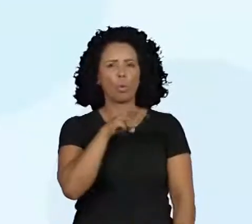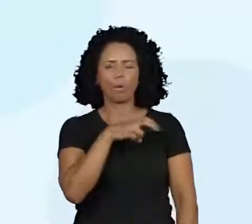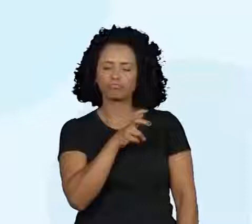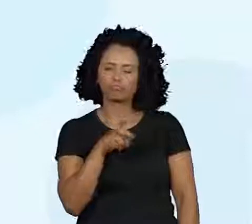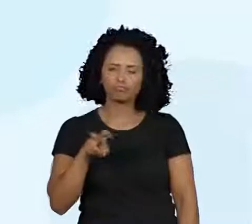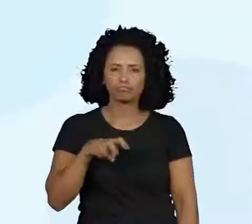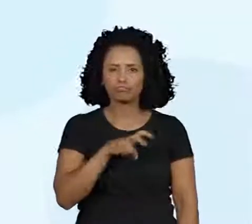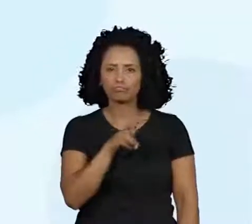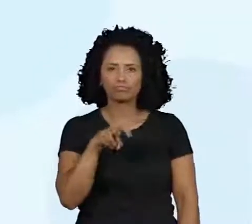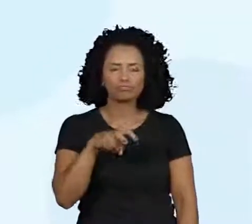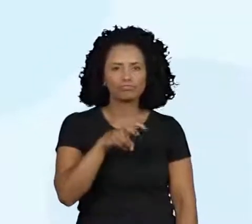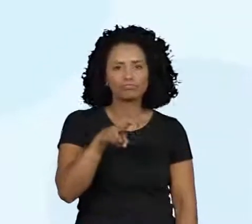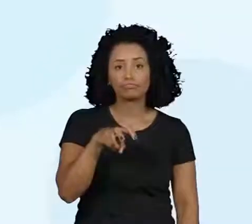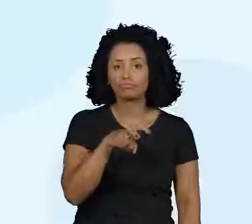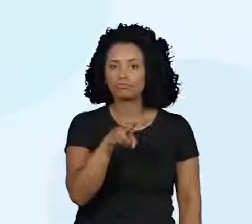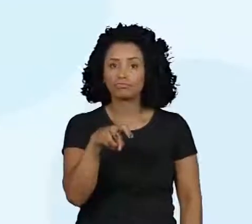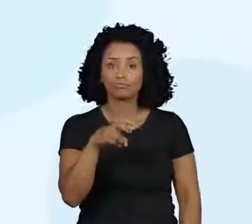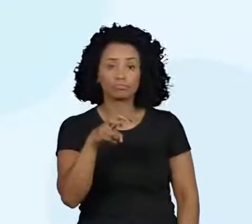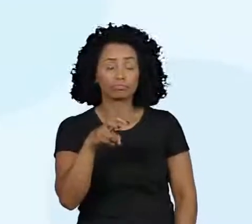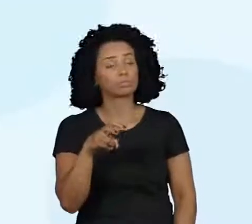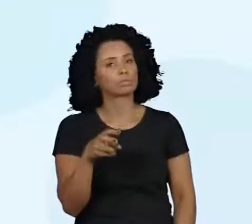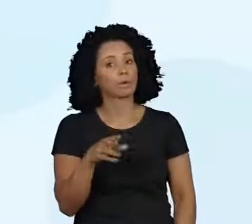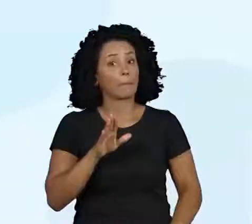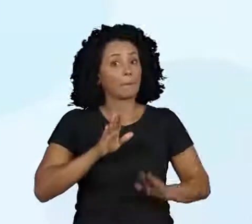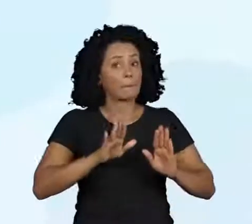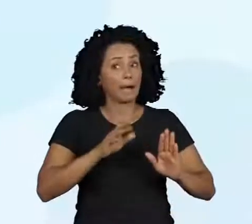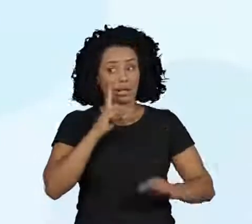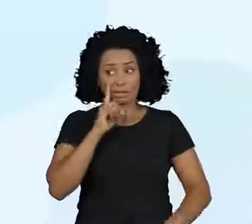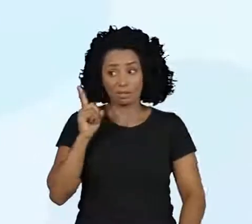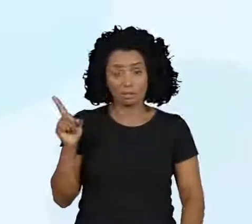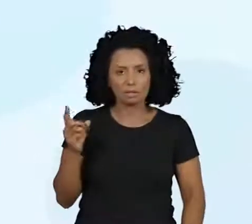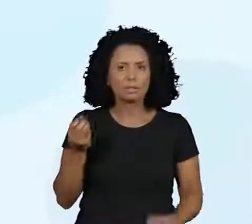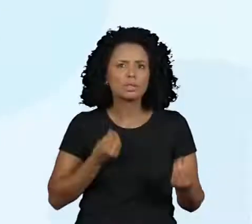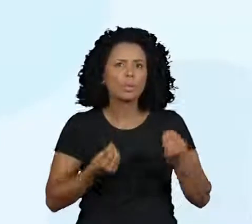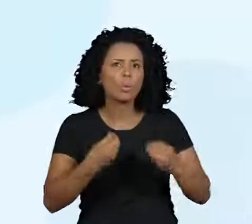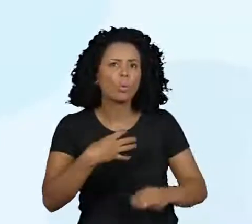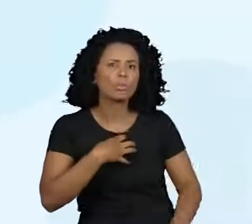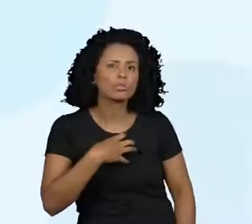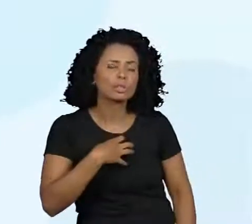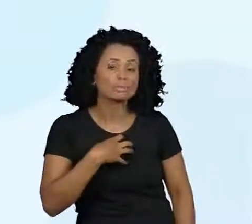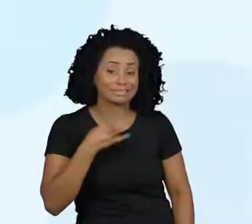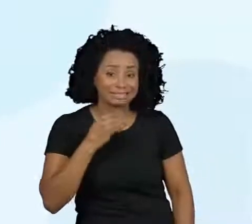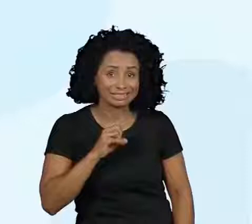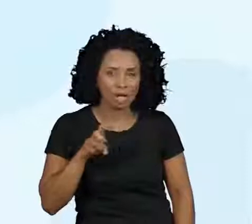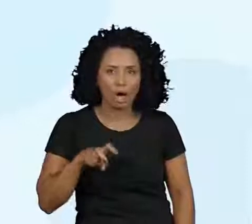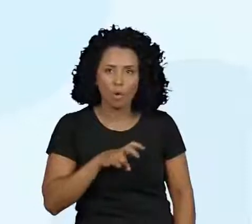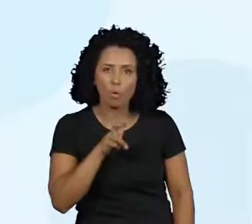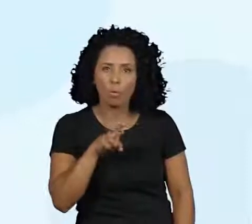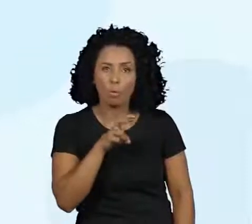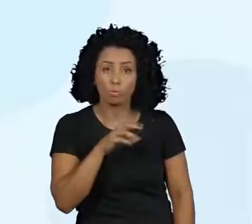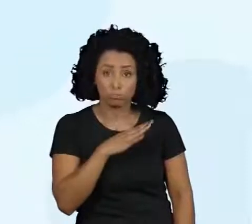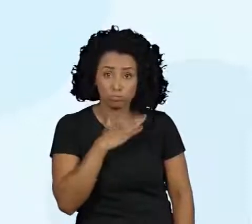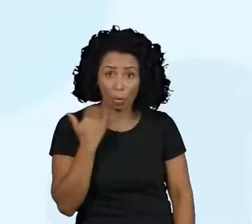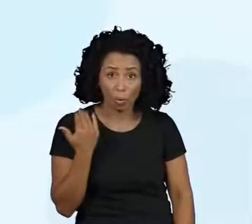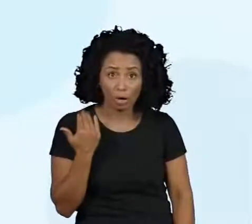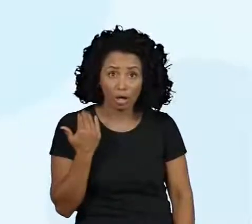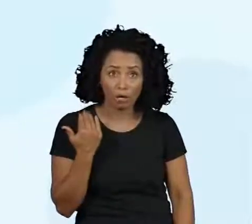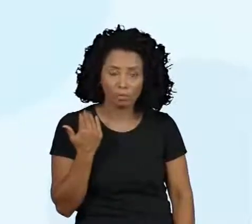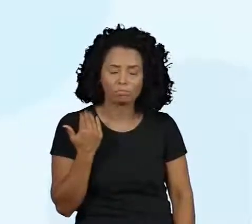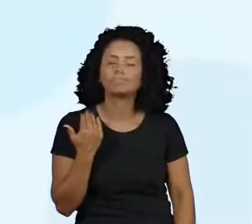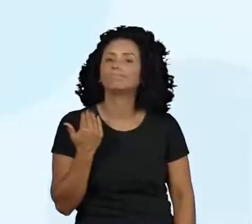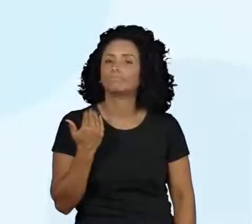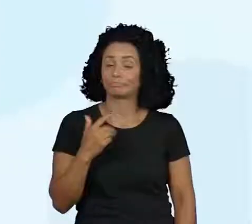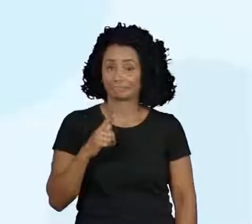ela pode servir de alimento para outros seres vivos. Mas nesse caso aqui, quando a cobra morre, né, vem